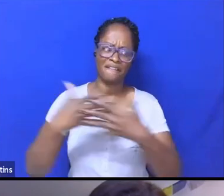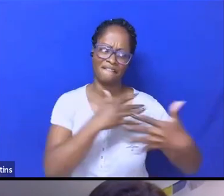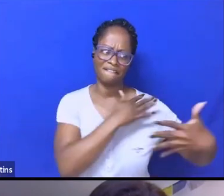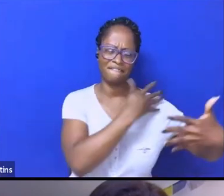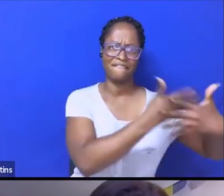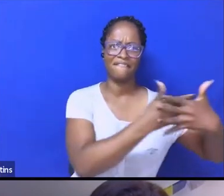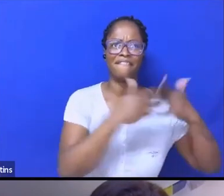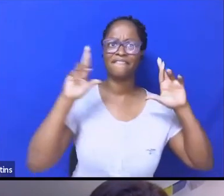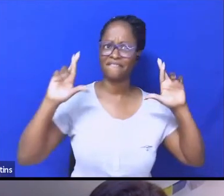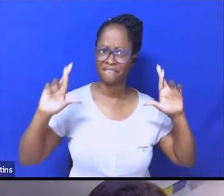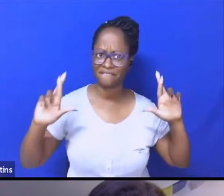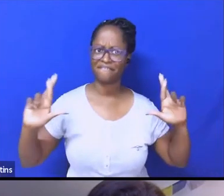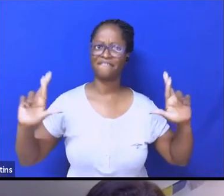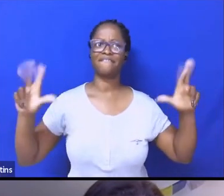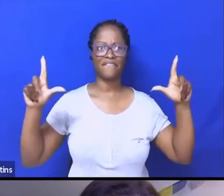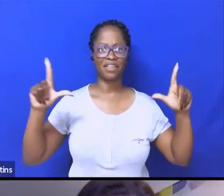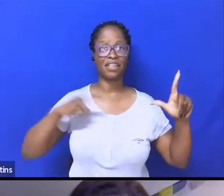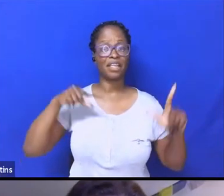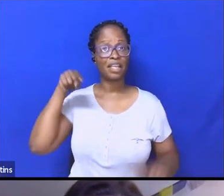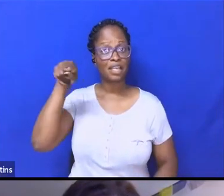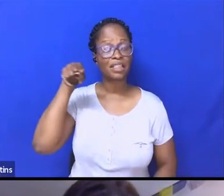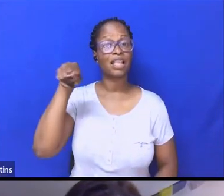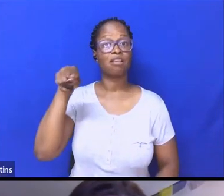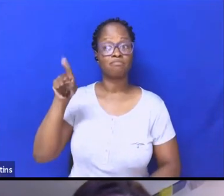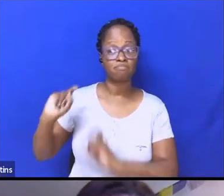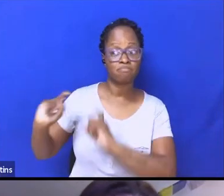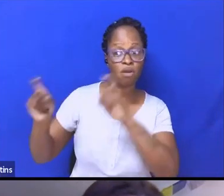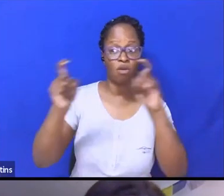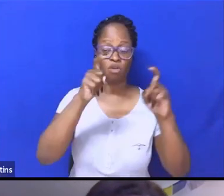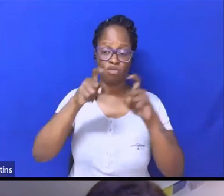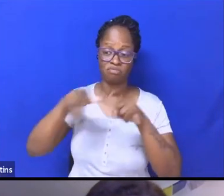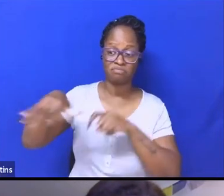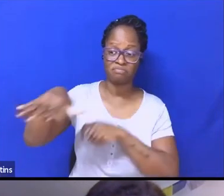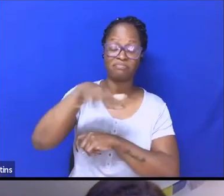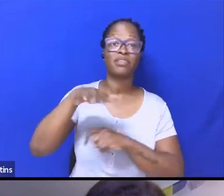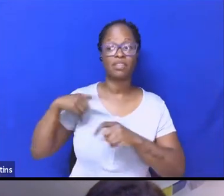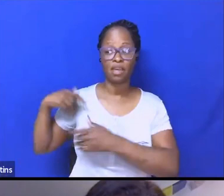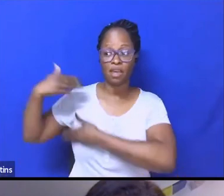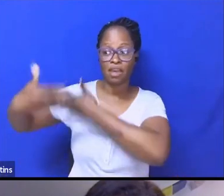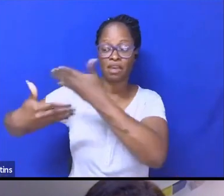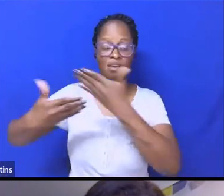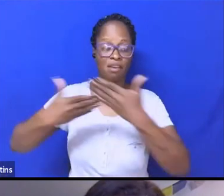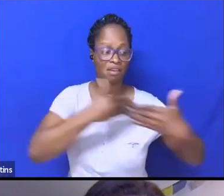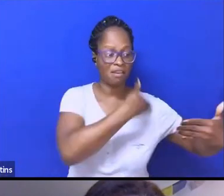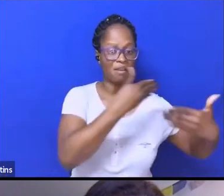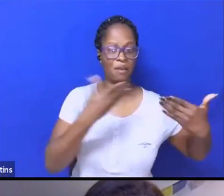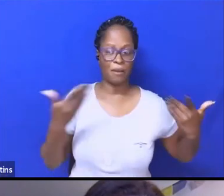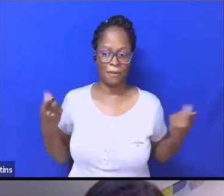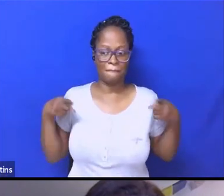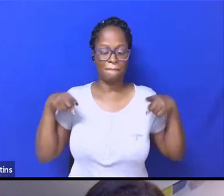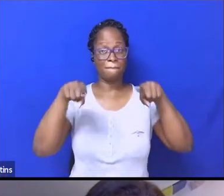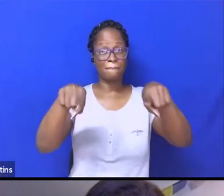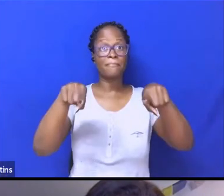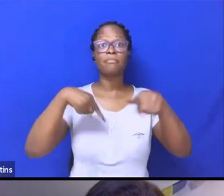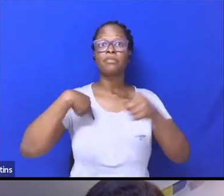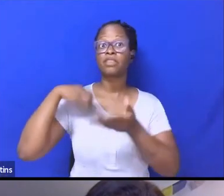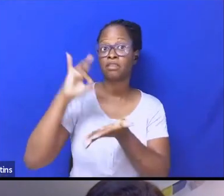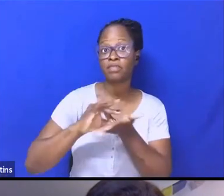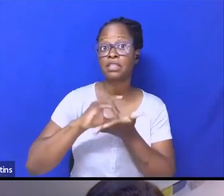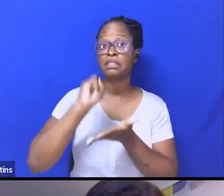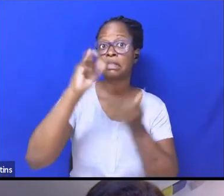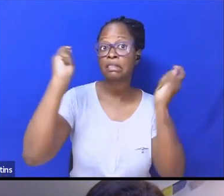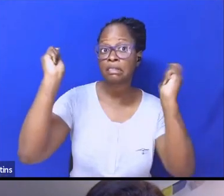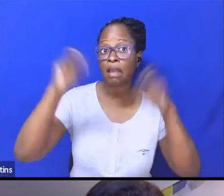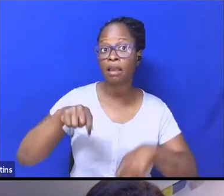na Assembleia Constituinte mas vieram de caminhos diferentes enfim para chegar aí e queria na verdade que a gente começasse possível a Maia você contando